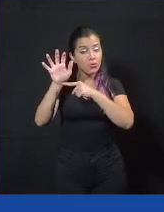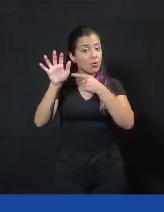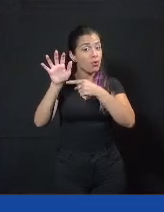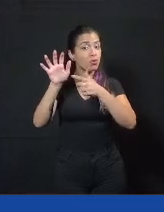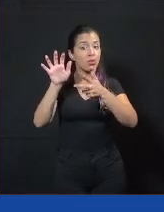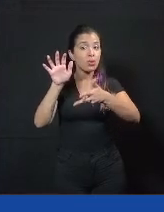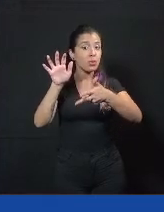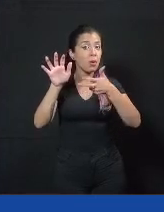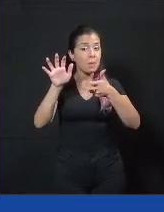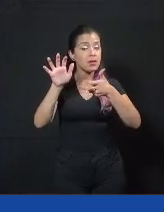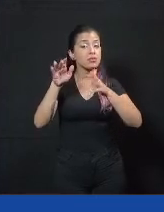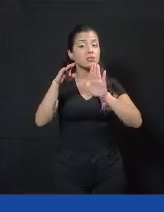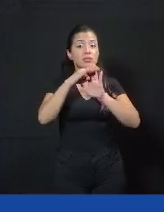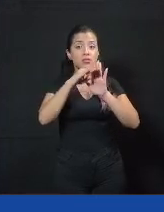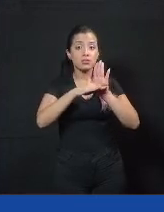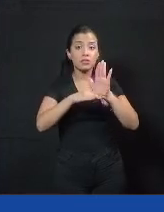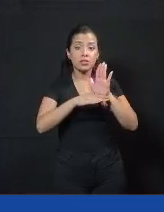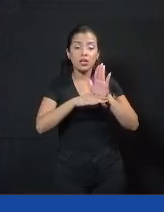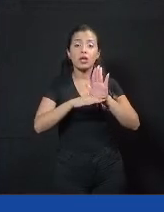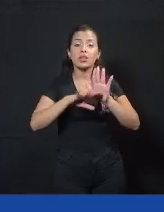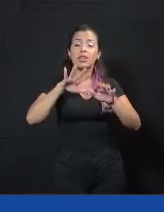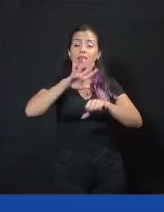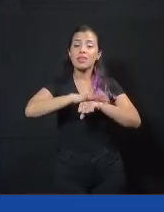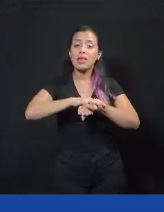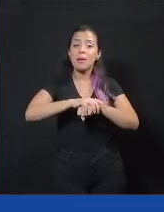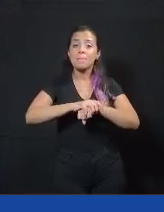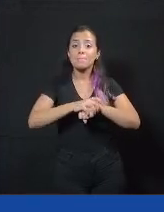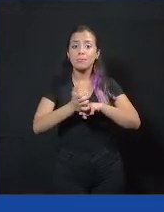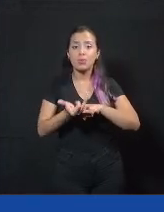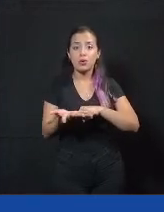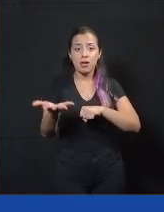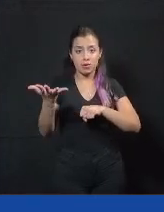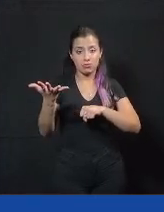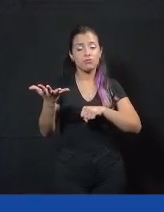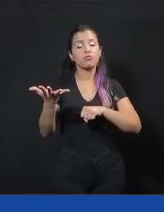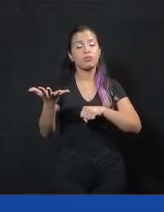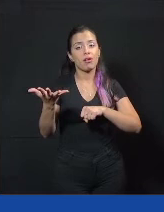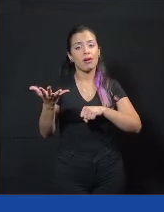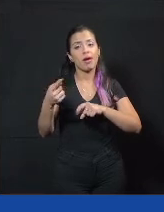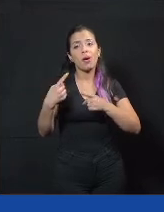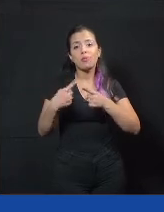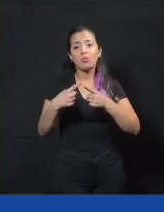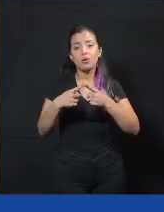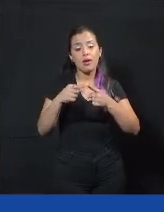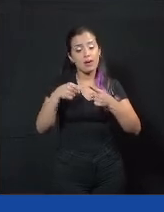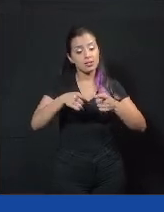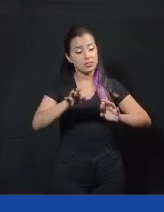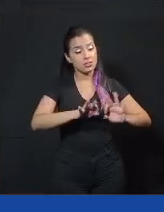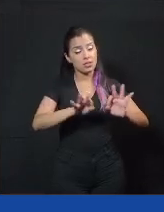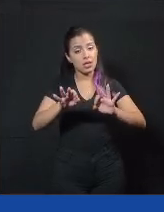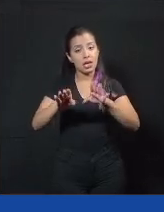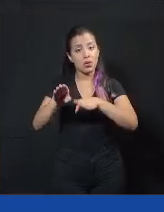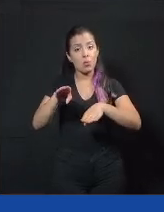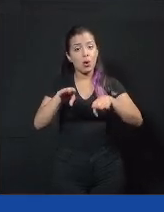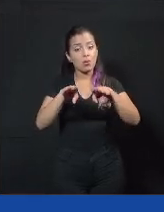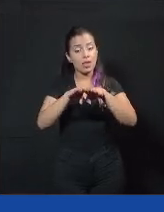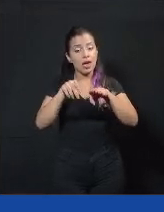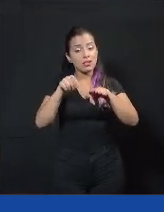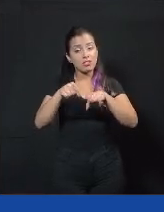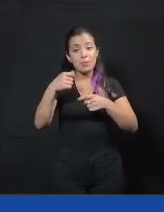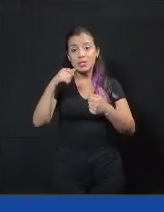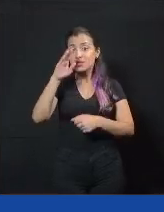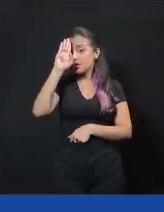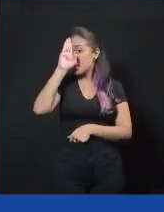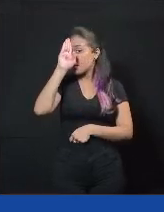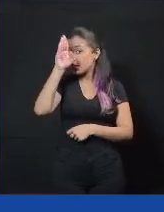uma ordem democrática em que essa desigualdade seja o seu principal objetivo. Né? A gente tem